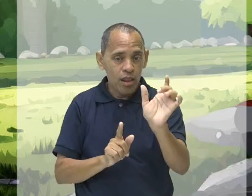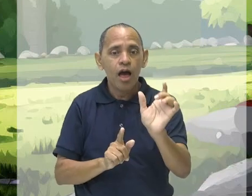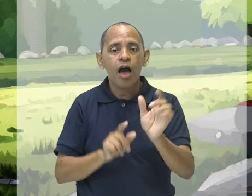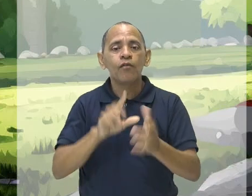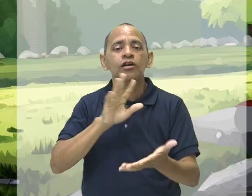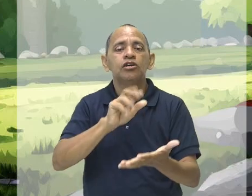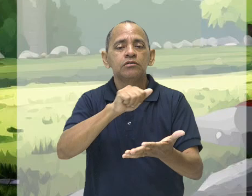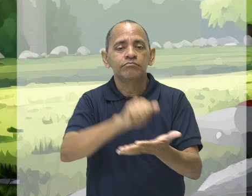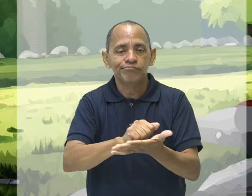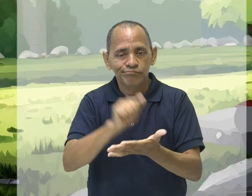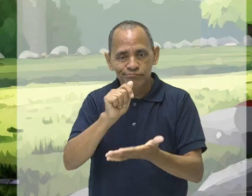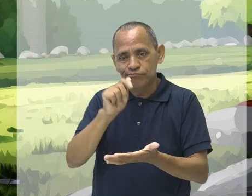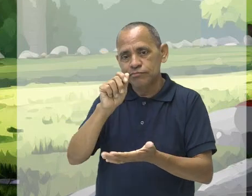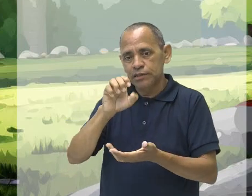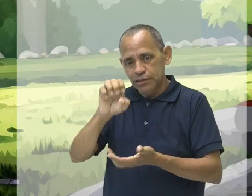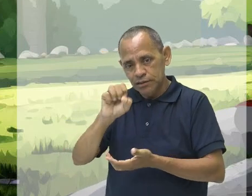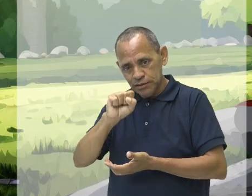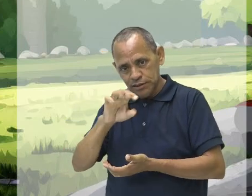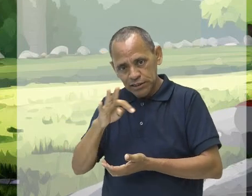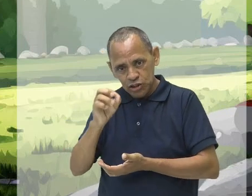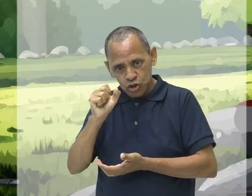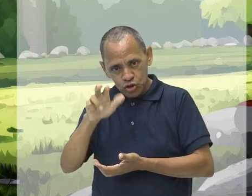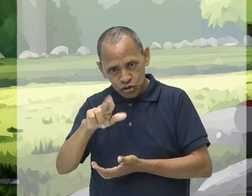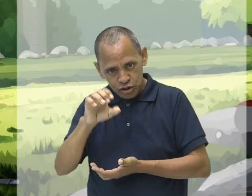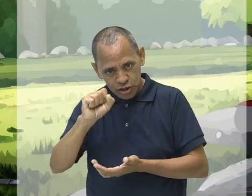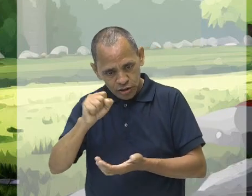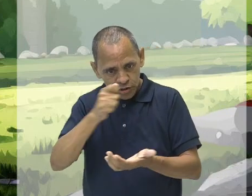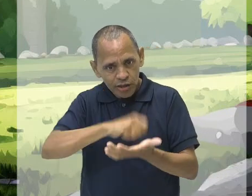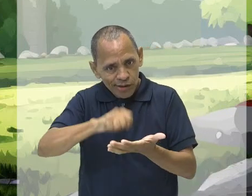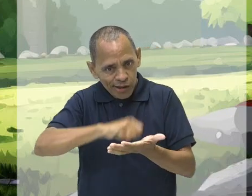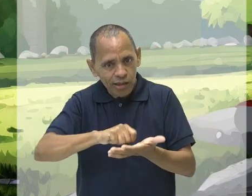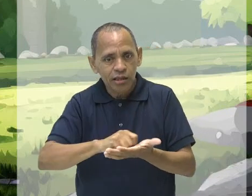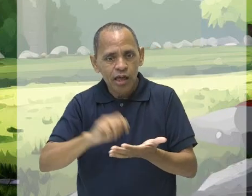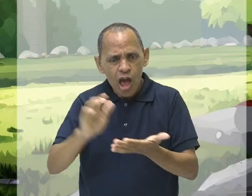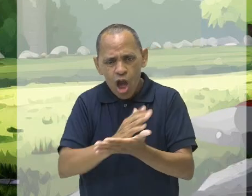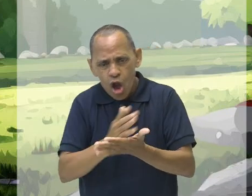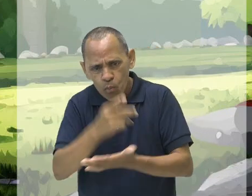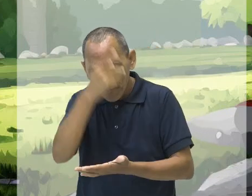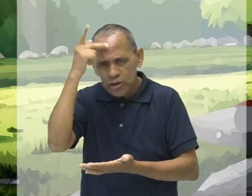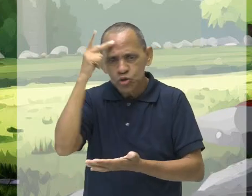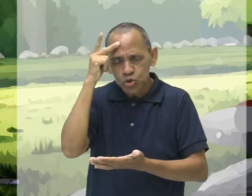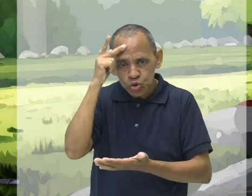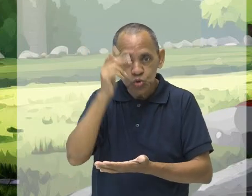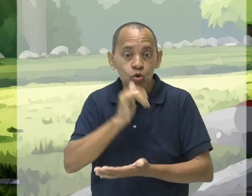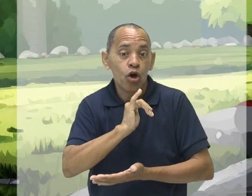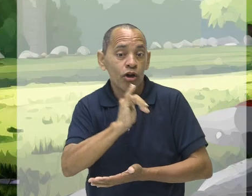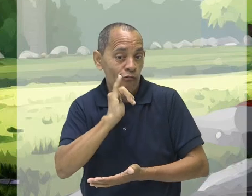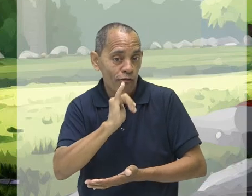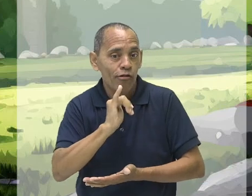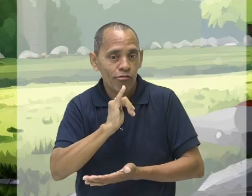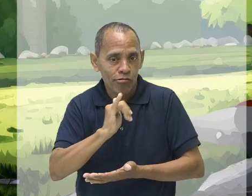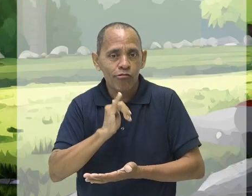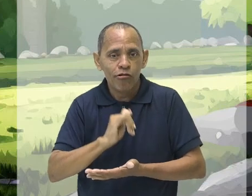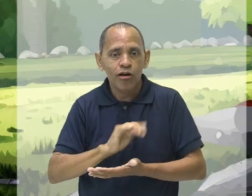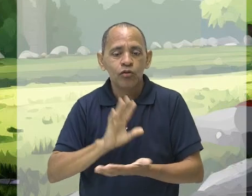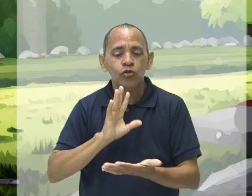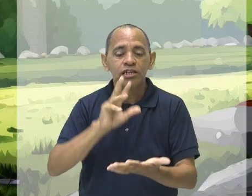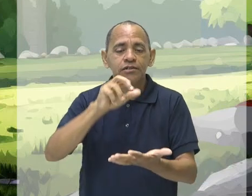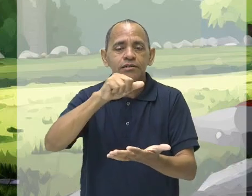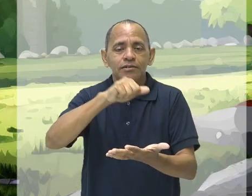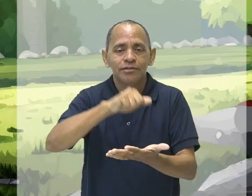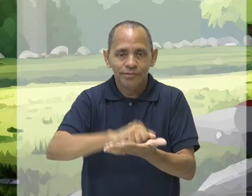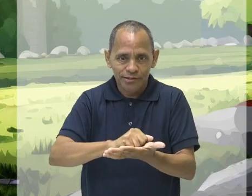por escrito. Então, é alguém que contou, né, algo e esse conto foi registrado, este contar,